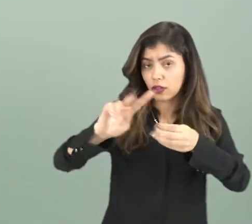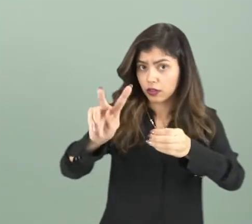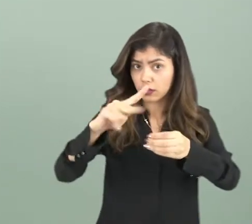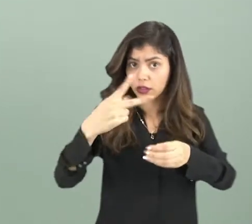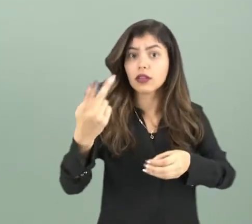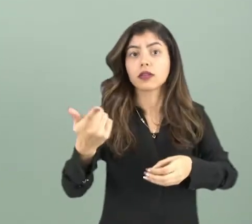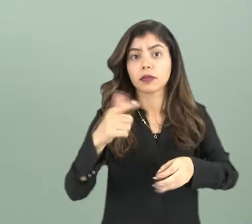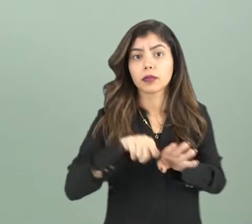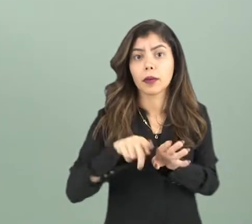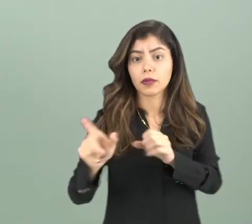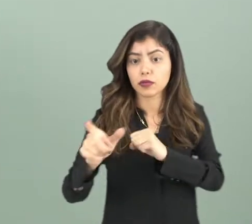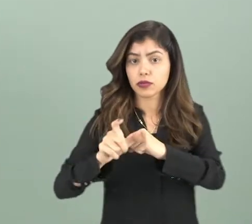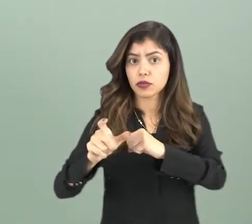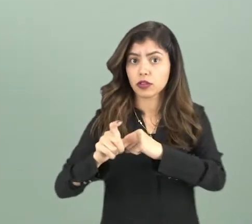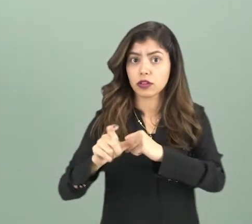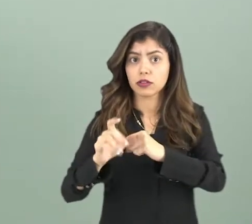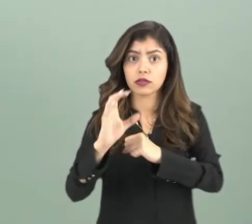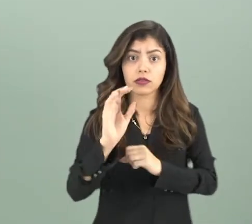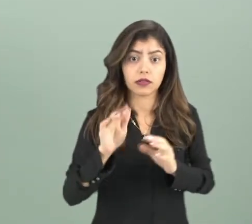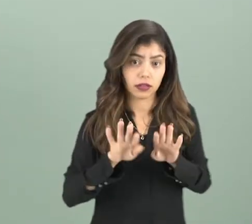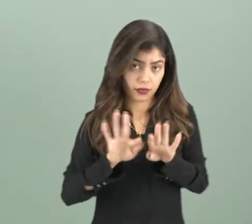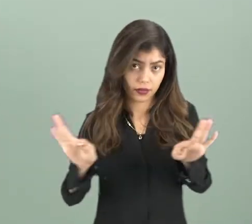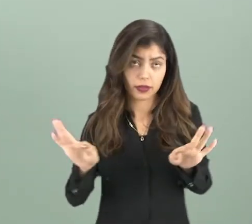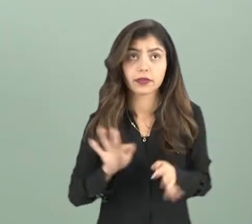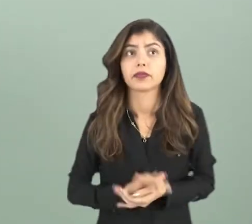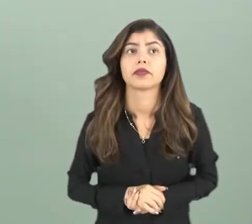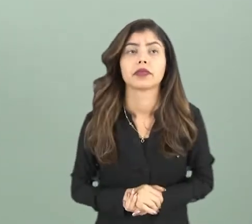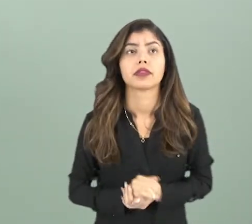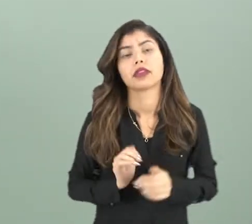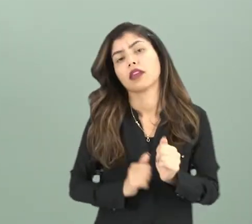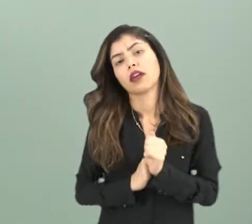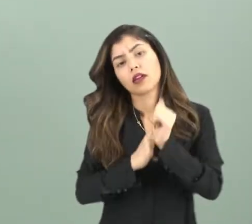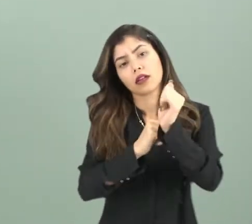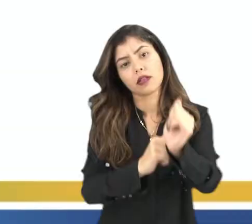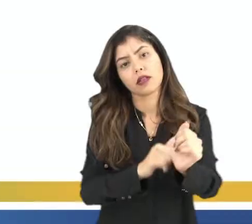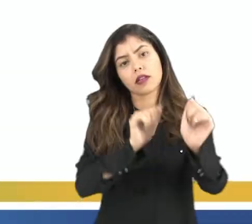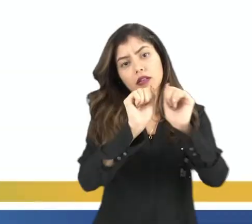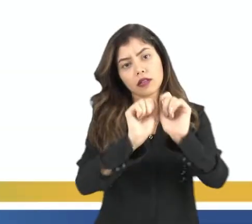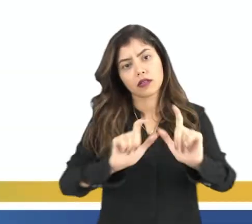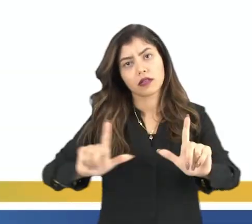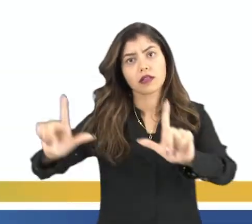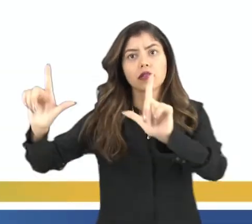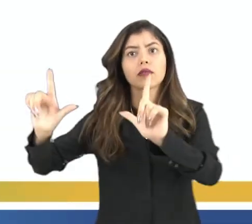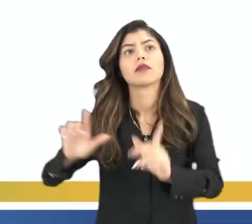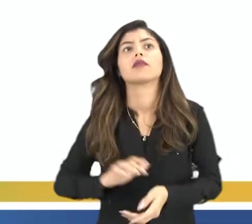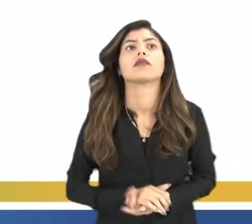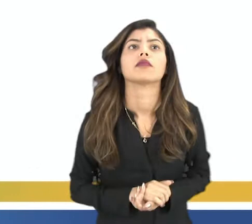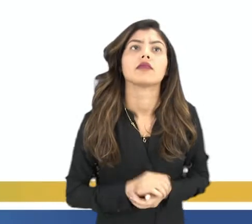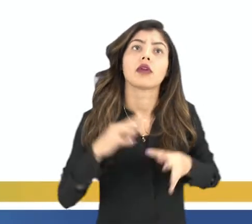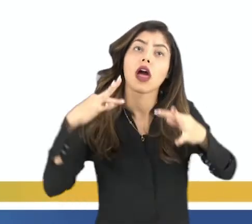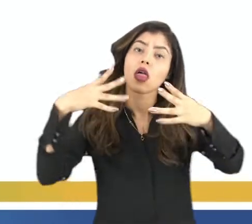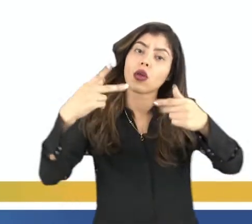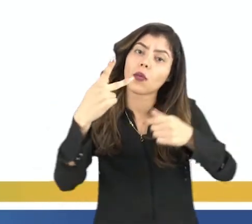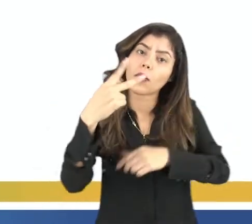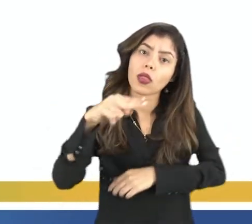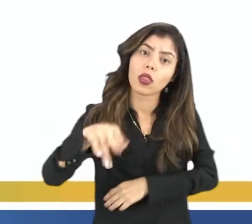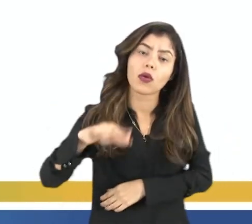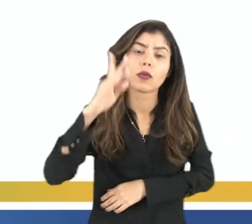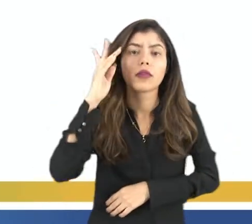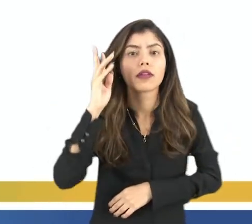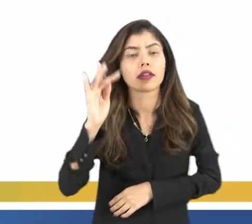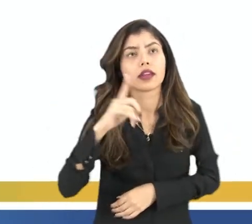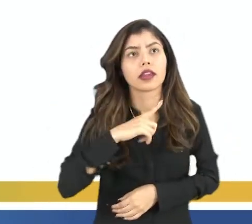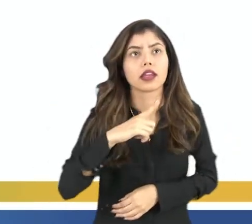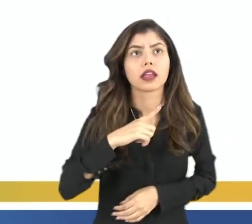você, para o sujeito da oração, tá? Então, acompanha aí no slide. Todos os pronomes reflexivos,